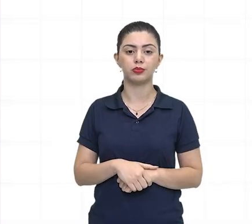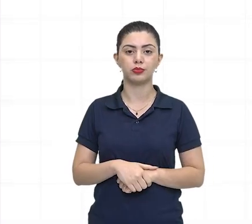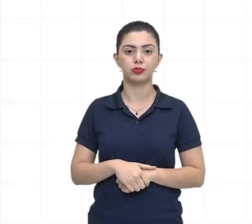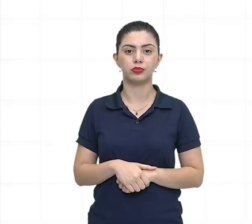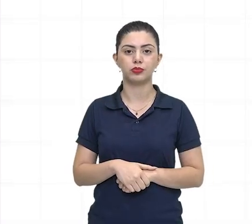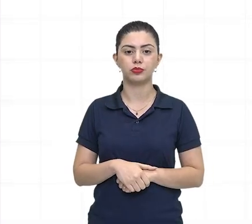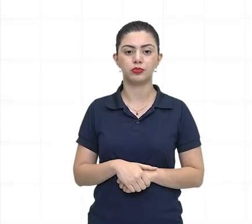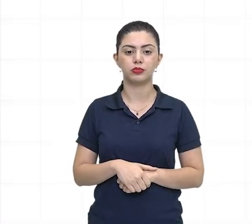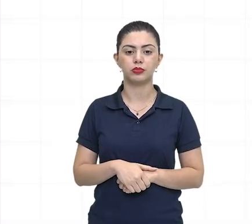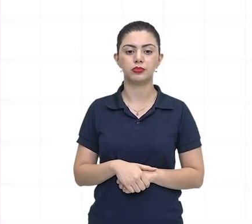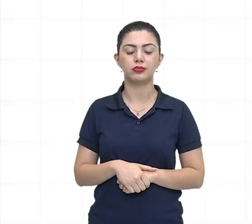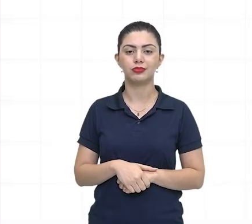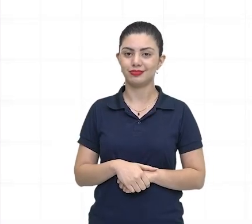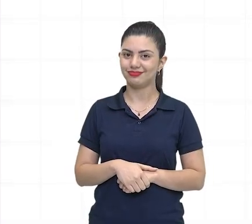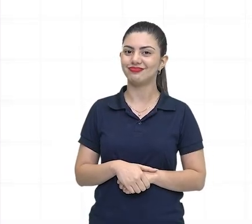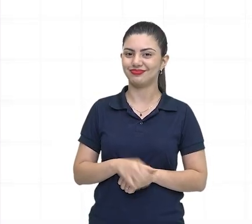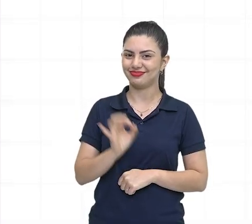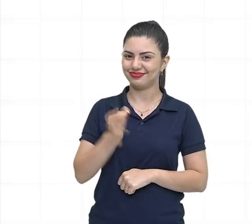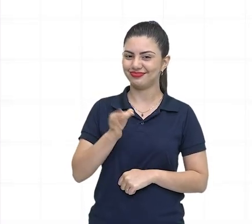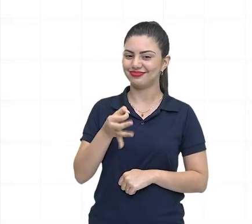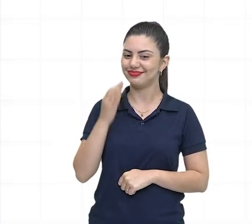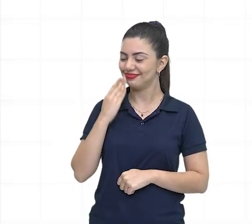Ora, a última ação está aqui, ó.